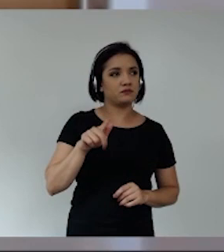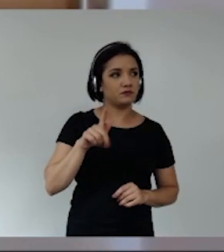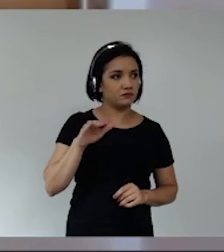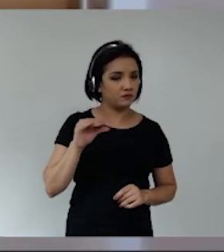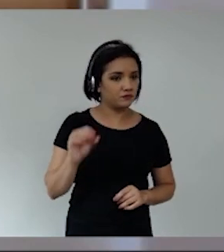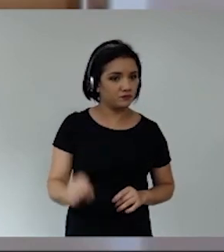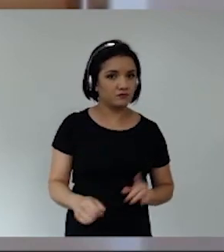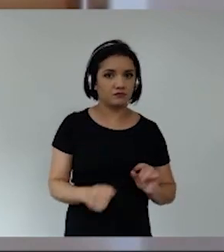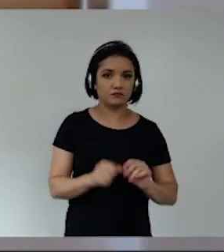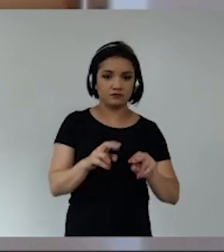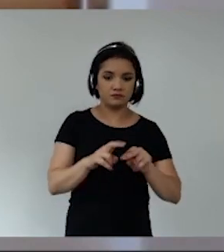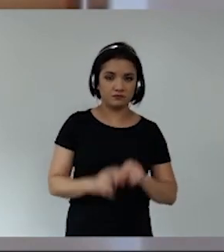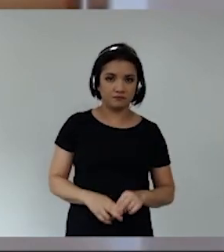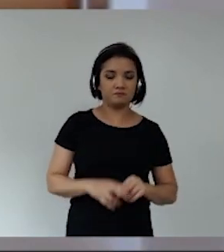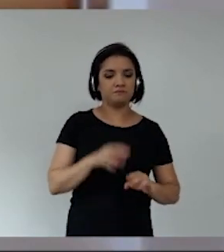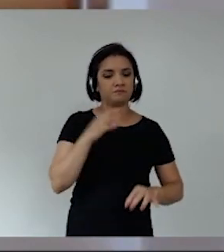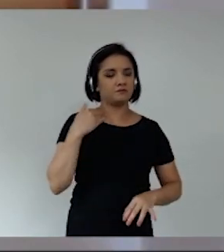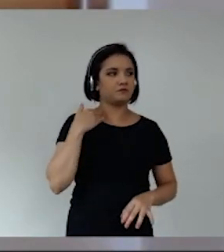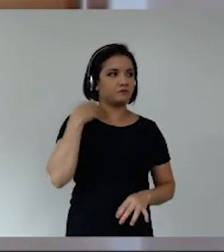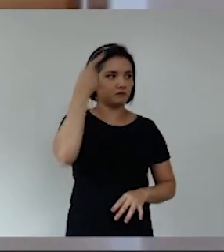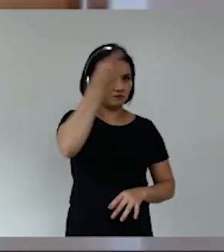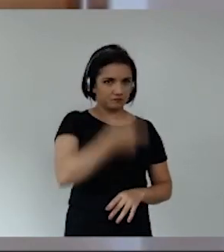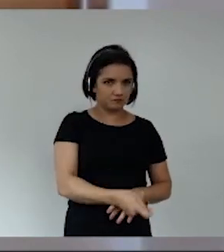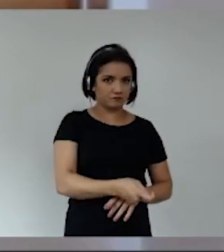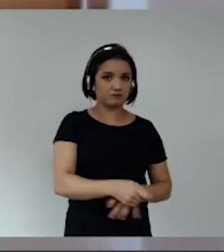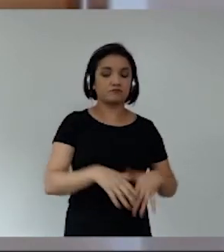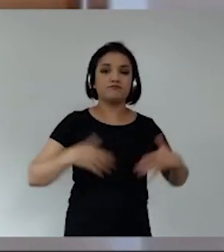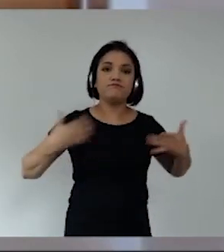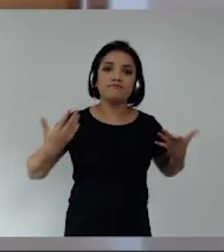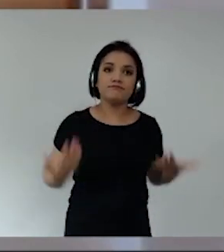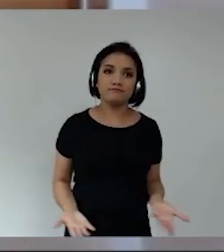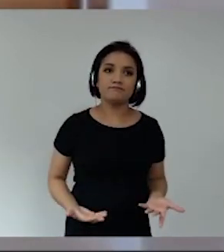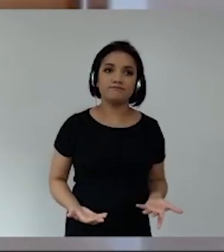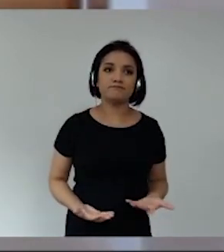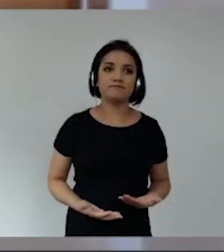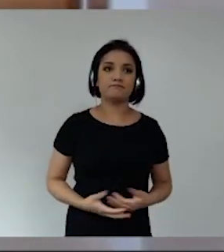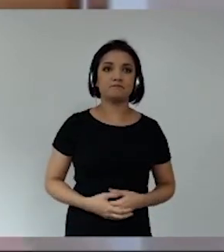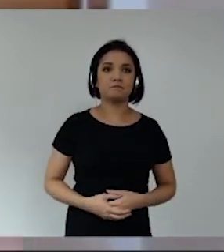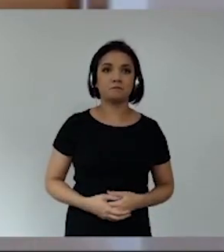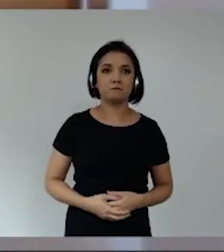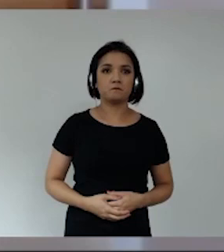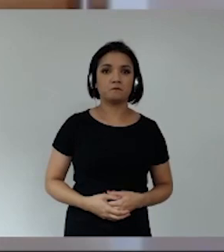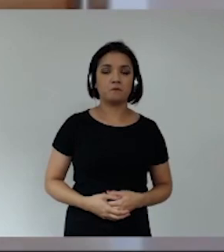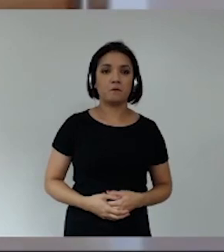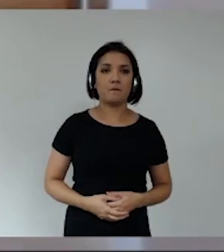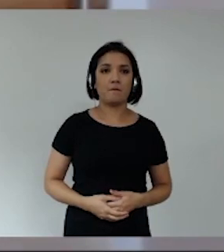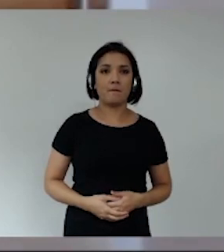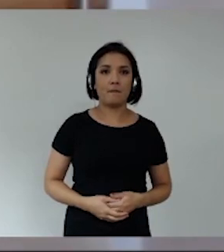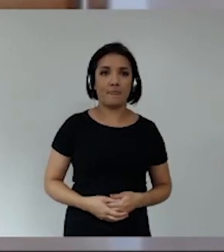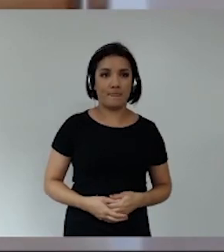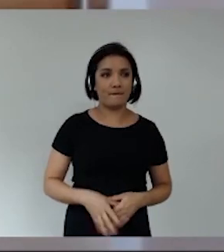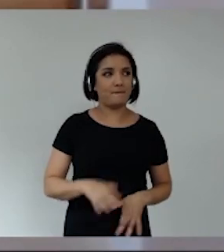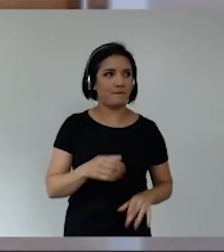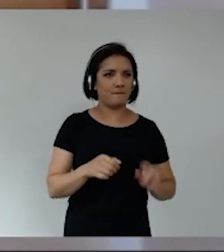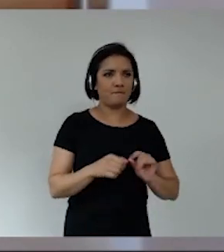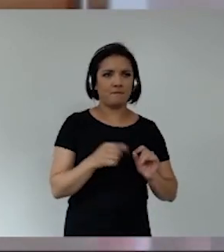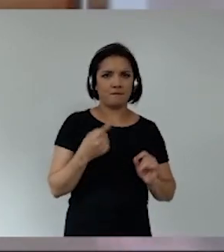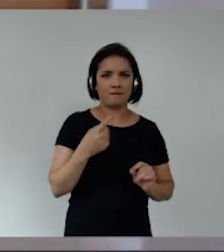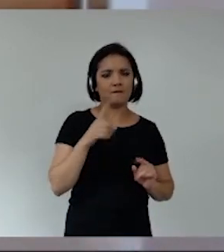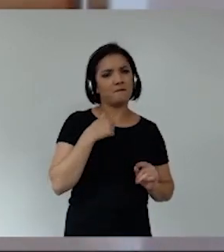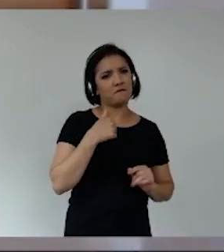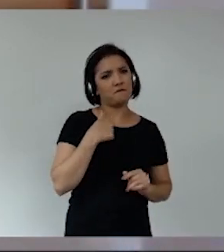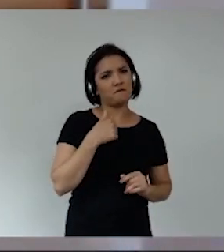pelo procedimento, pelo juízo competente. Então, já encaminhando para o final e trazendo o último tópico,